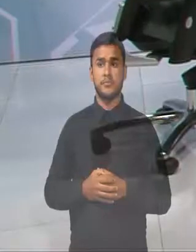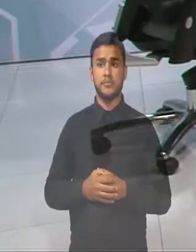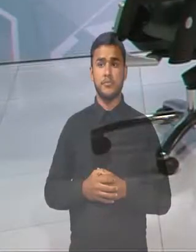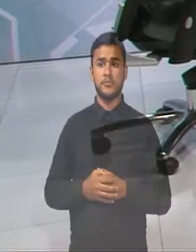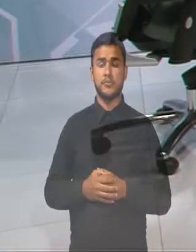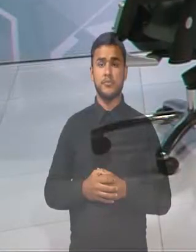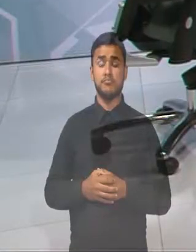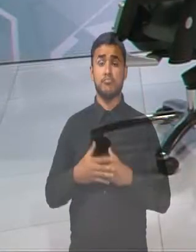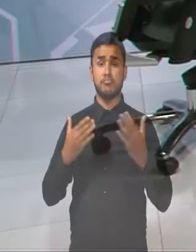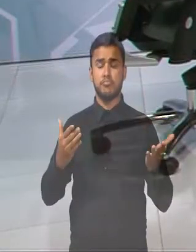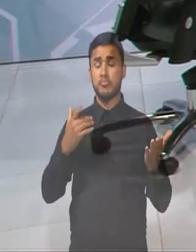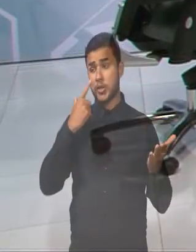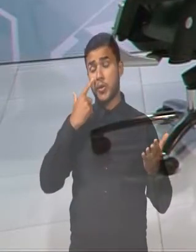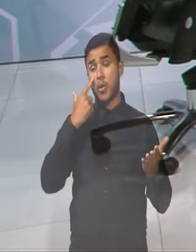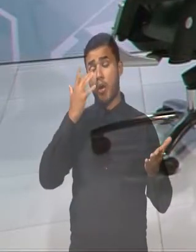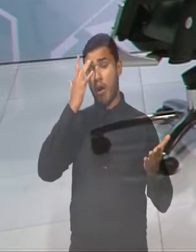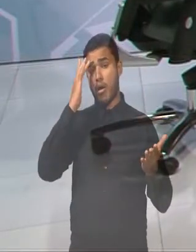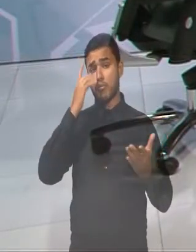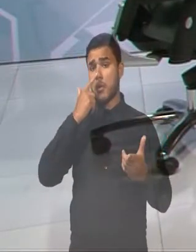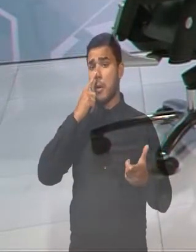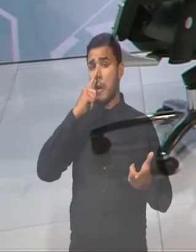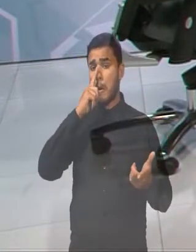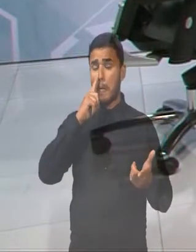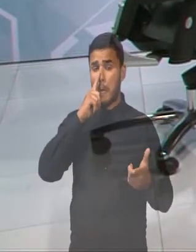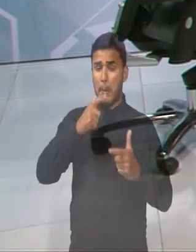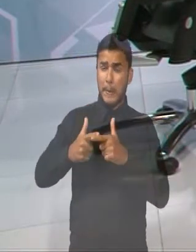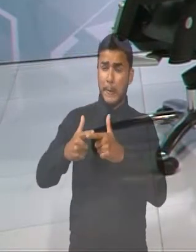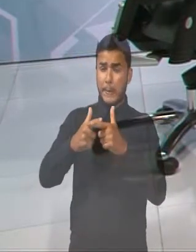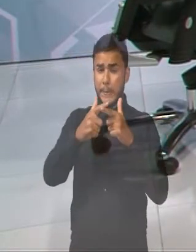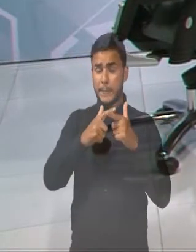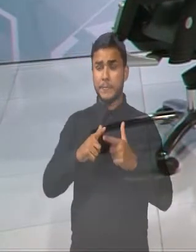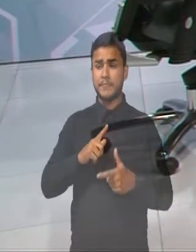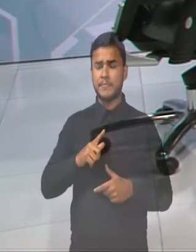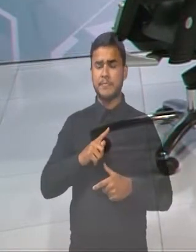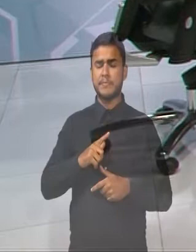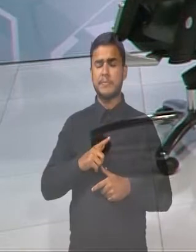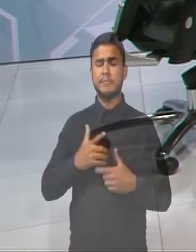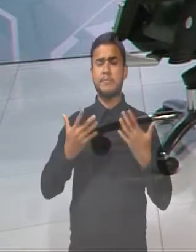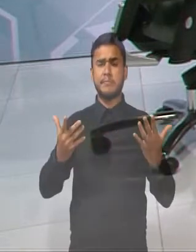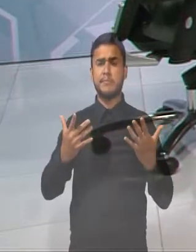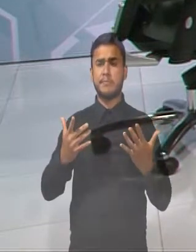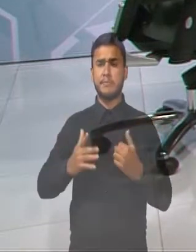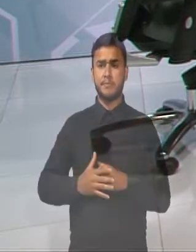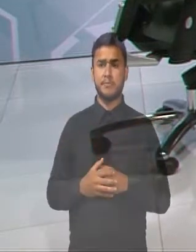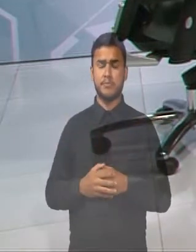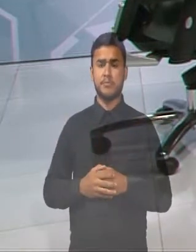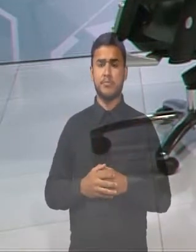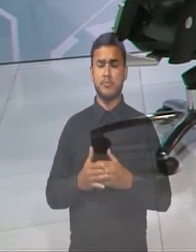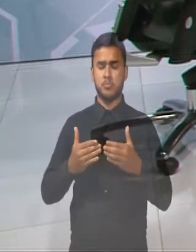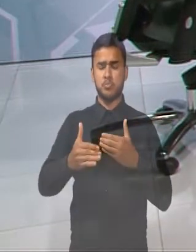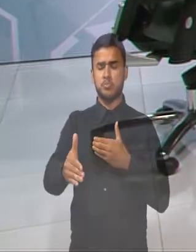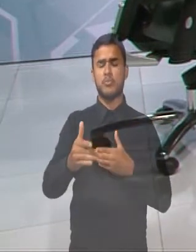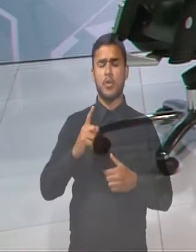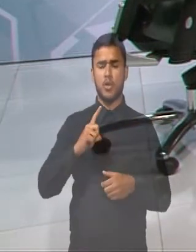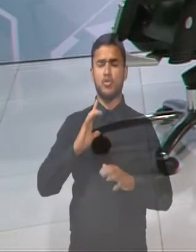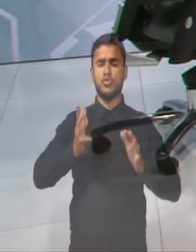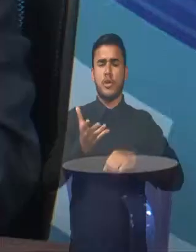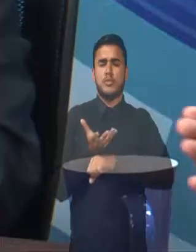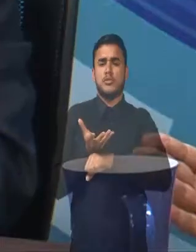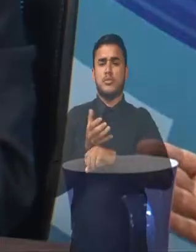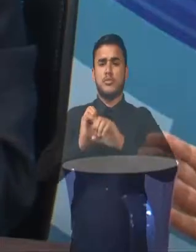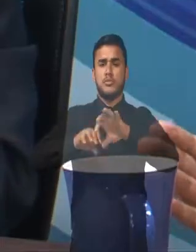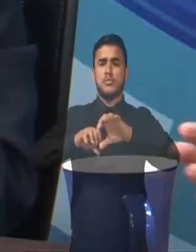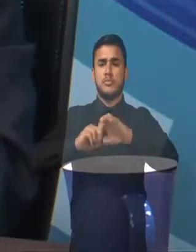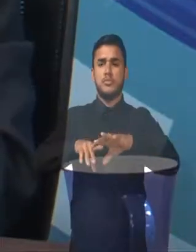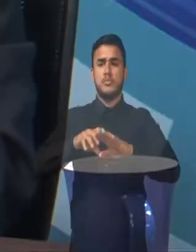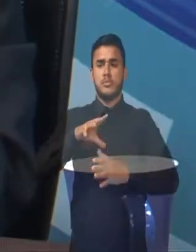que me parece que é muito perigoso no campo dos valores, é uma anomia. Eu, enquanto ministrei uma disciplina de